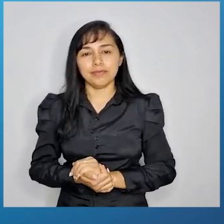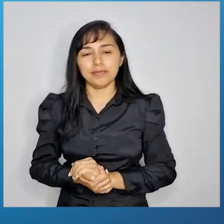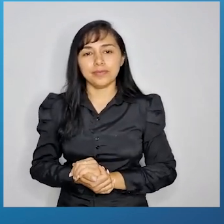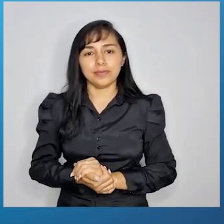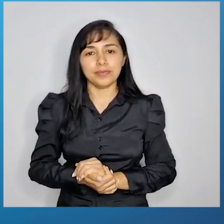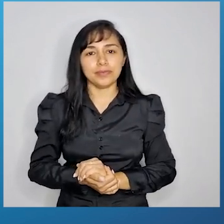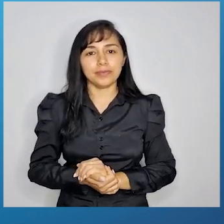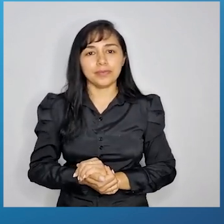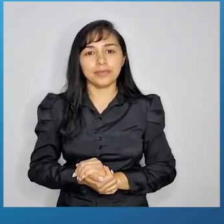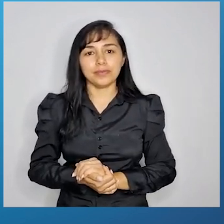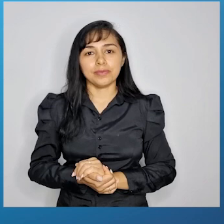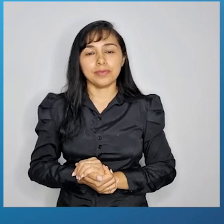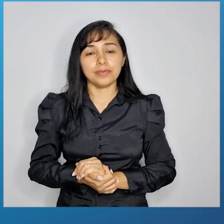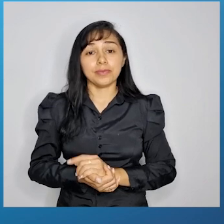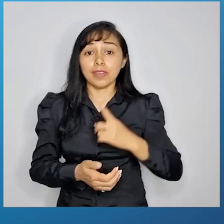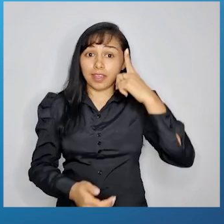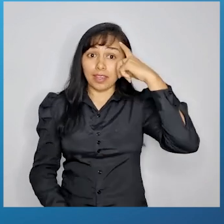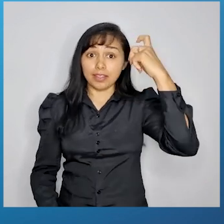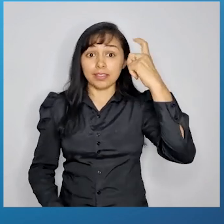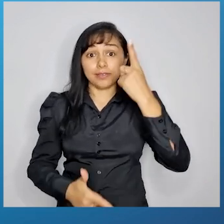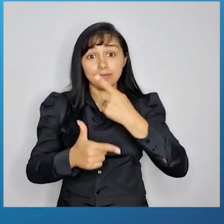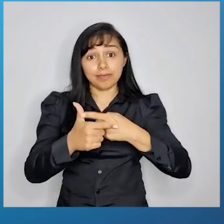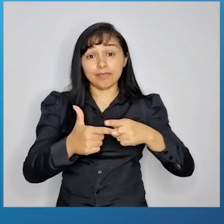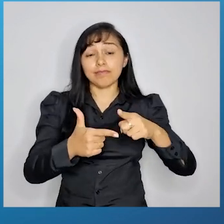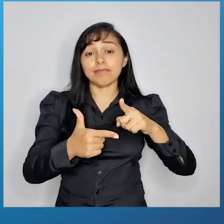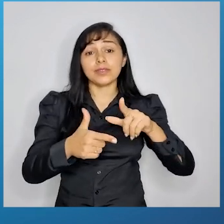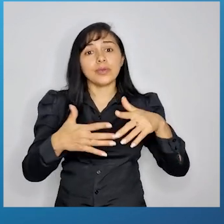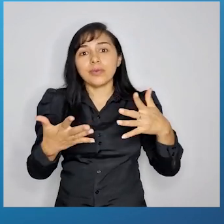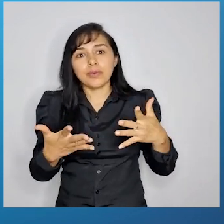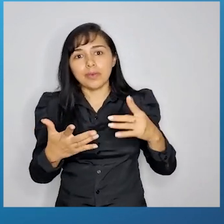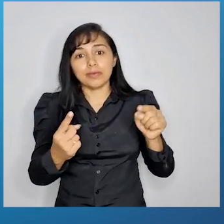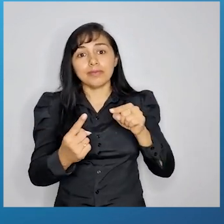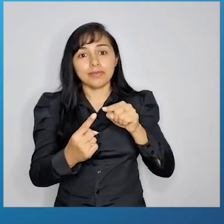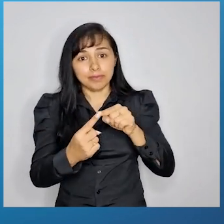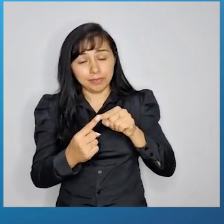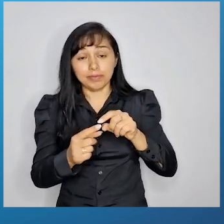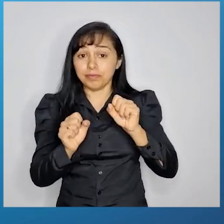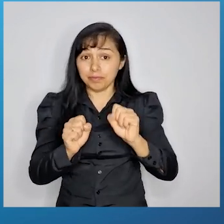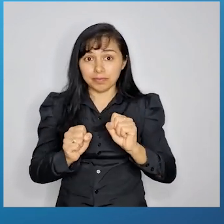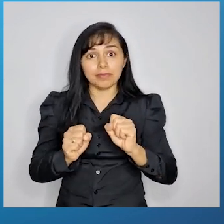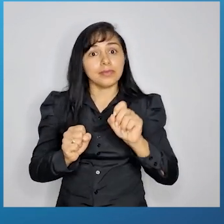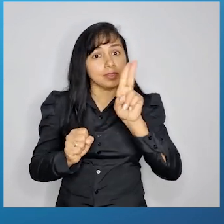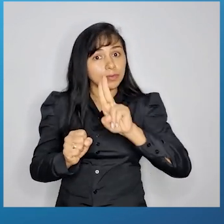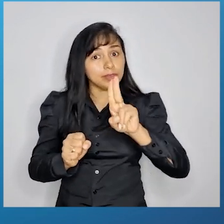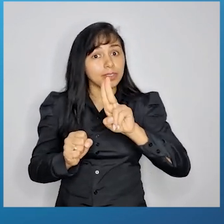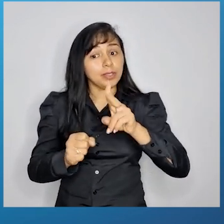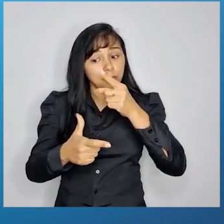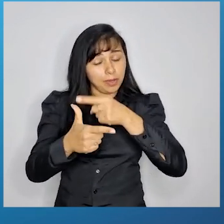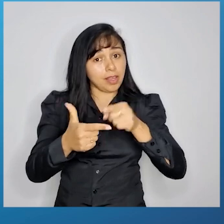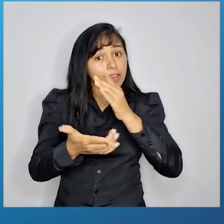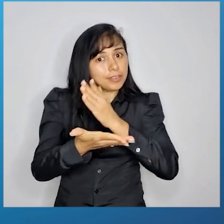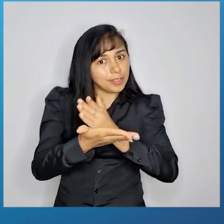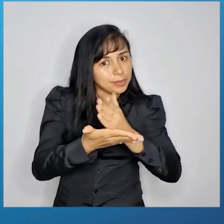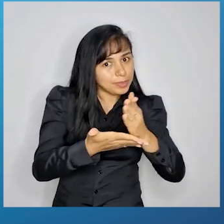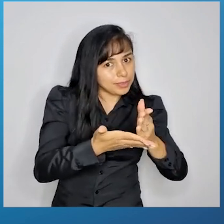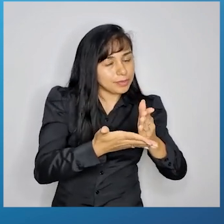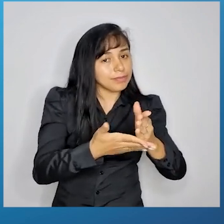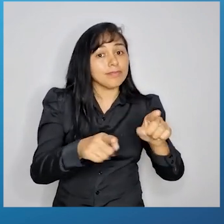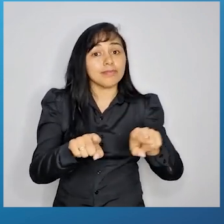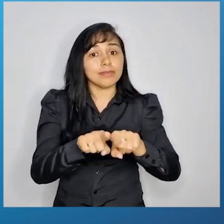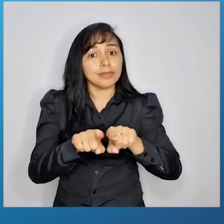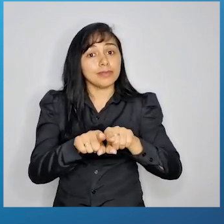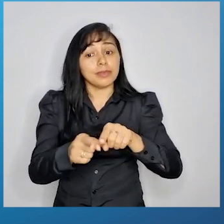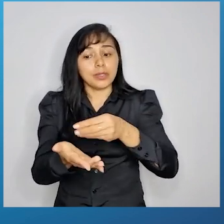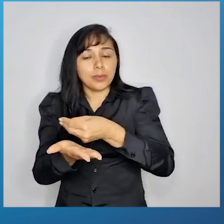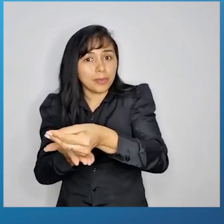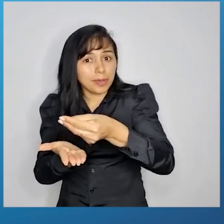Recapitulando aqui as ideias da divisão, a divisão está relacionada à ideia de repartir, de distribuir